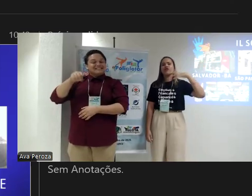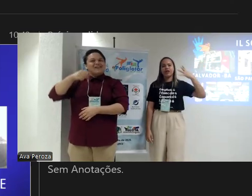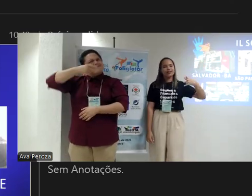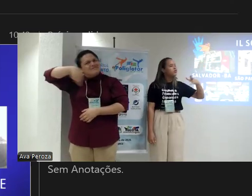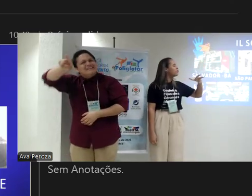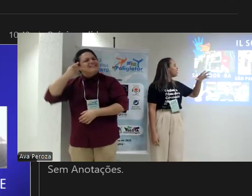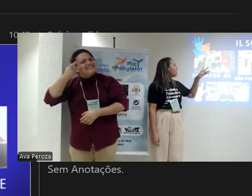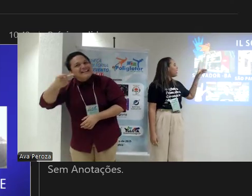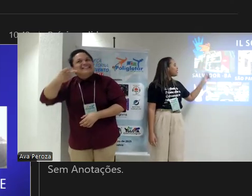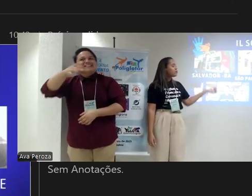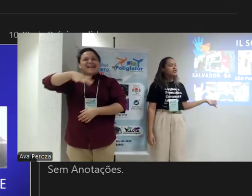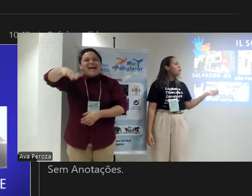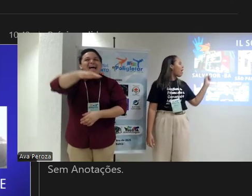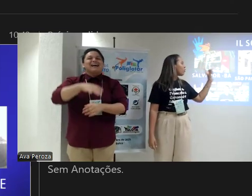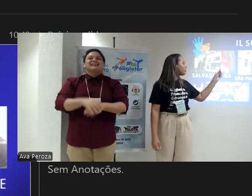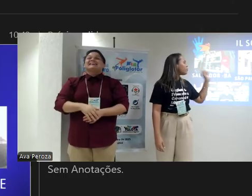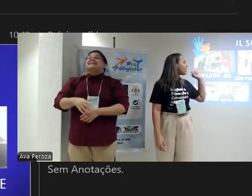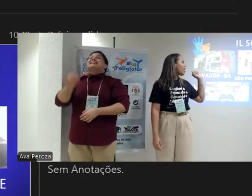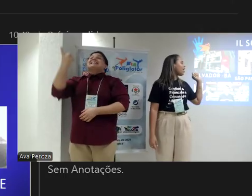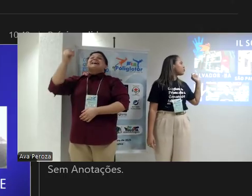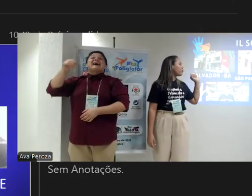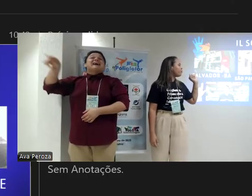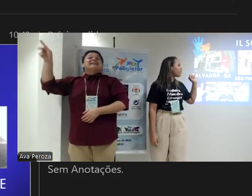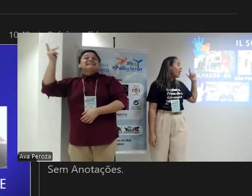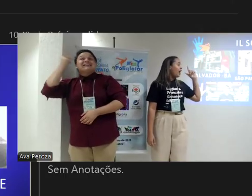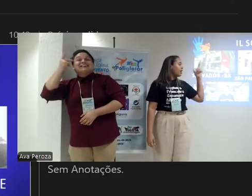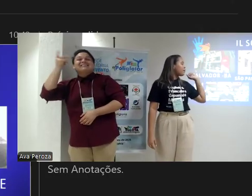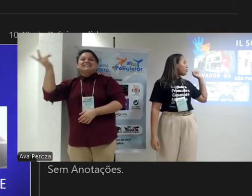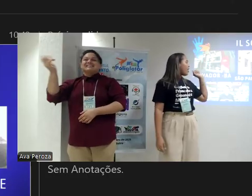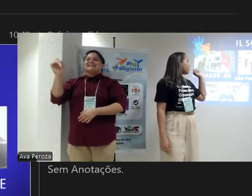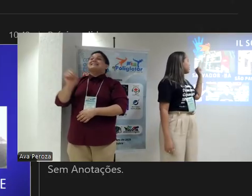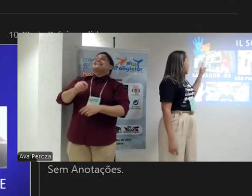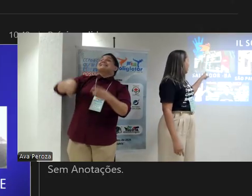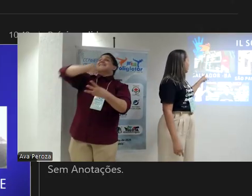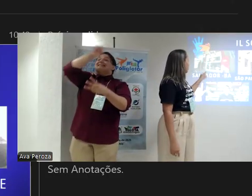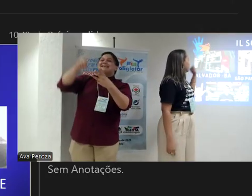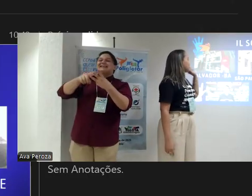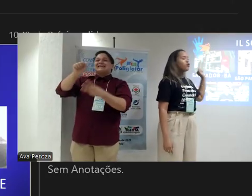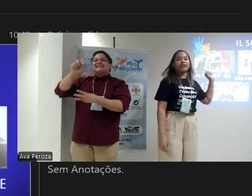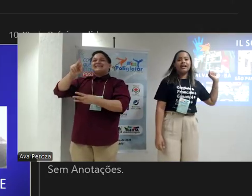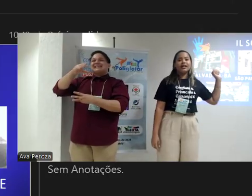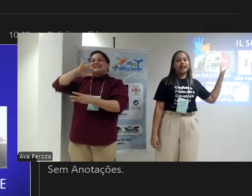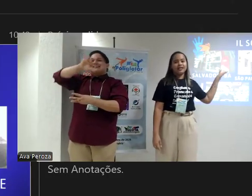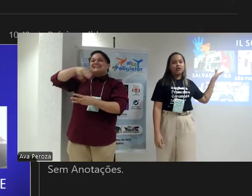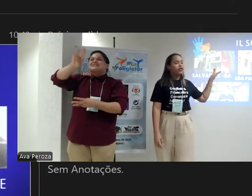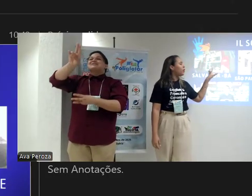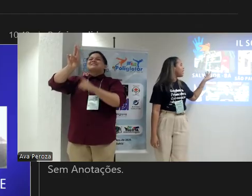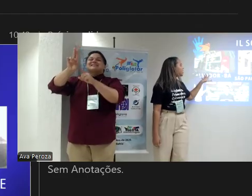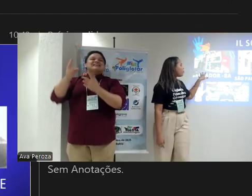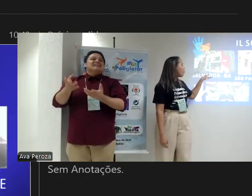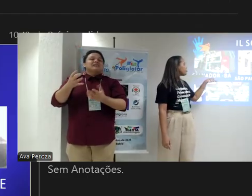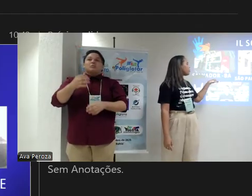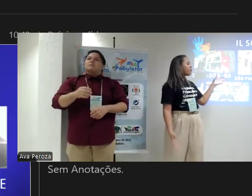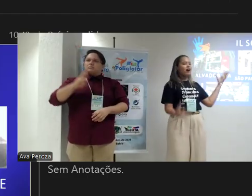oportunidade, conheçam. Temos em São Paulo e temos em Aracaju. E abrindo um parêntese, é que o dono dessa sorveteria daqui de Salvador, ele